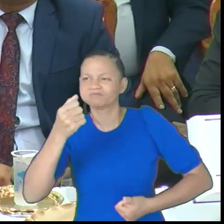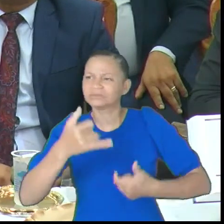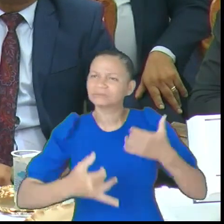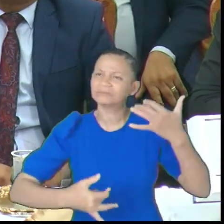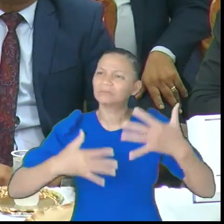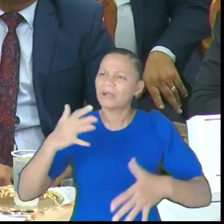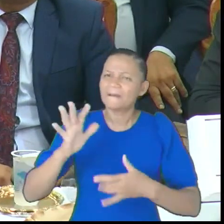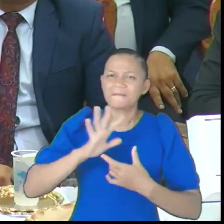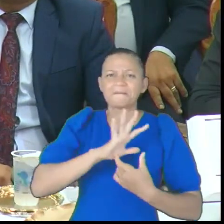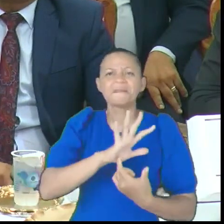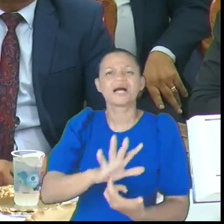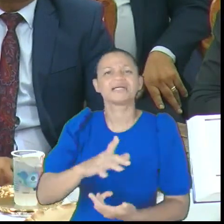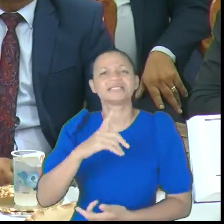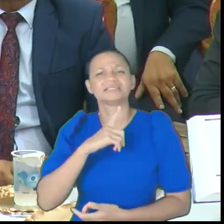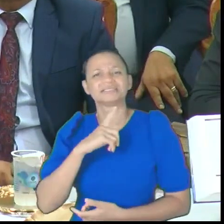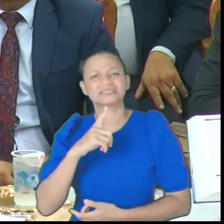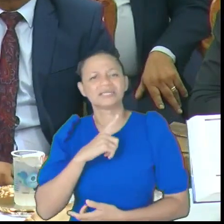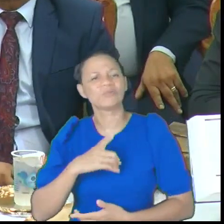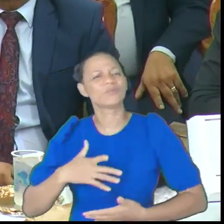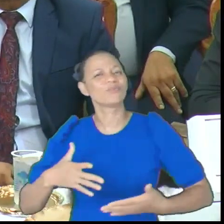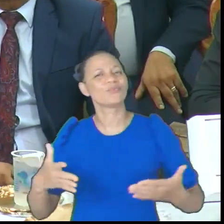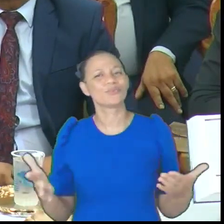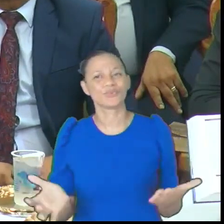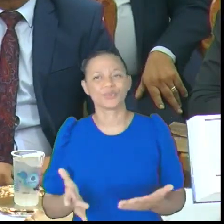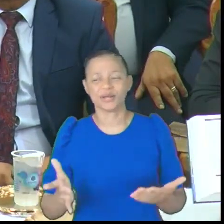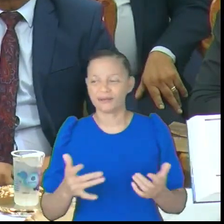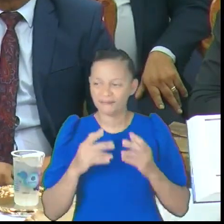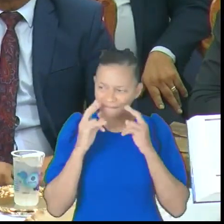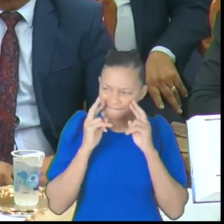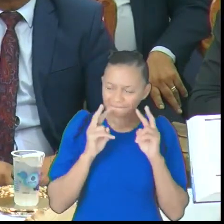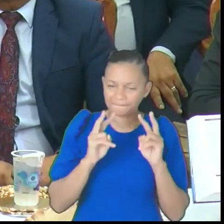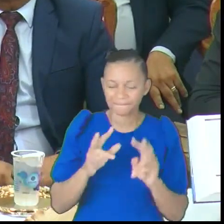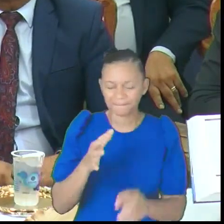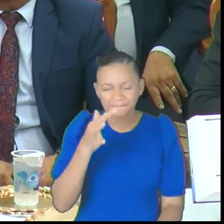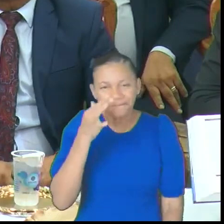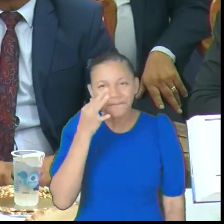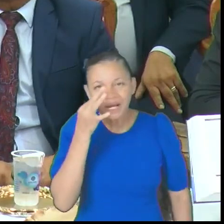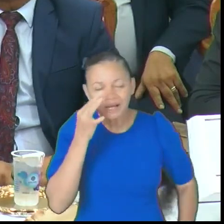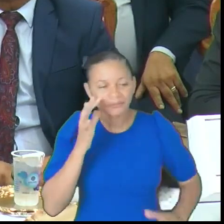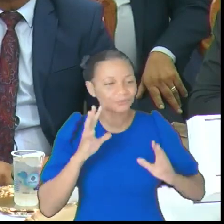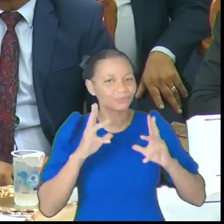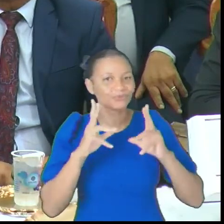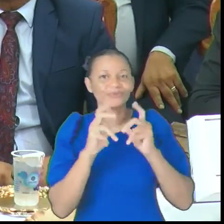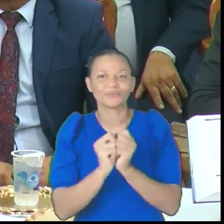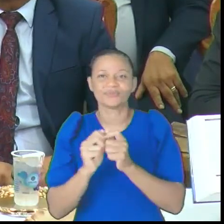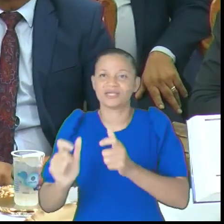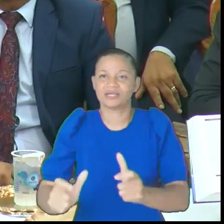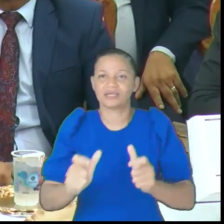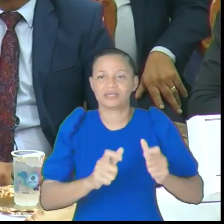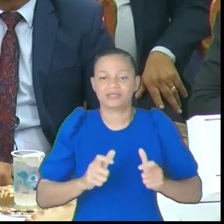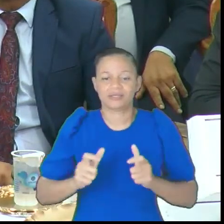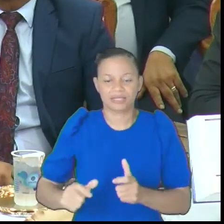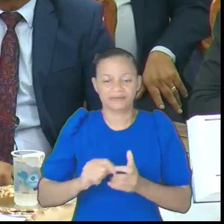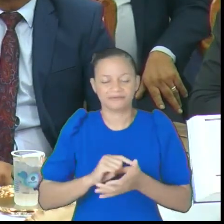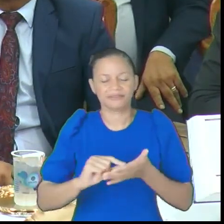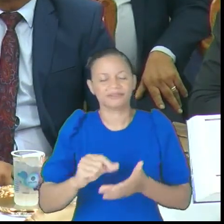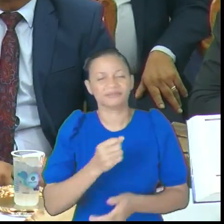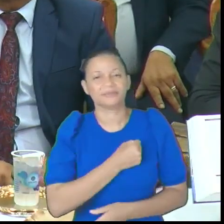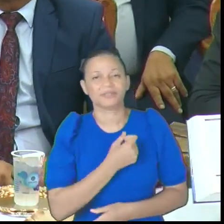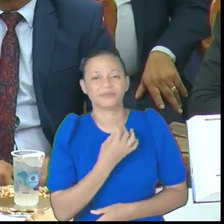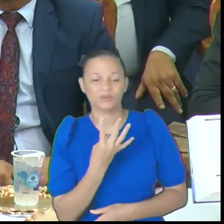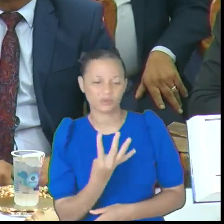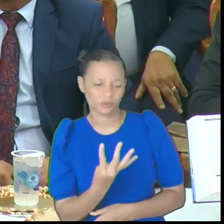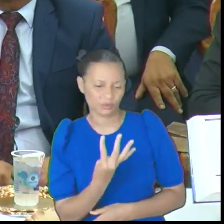algo que hoje é visto a olho nu em todos os lugares. Versículo de número 4, ele